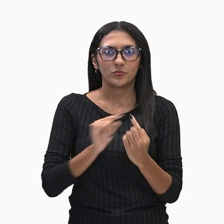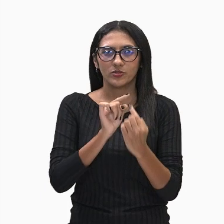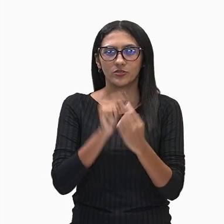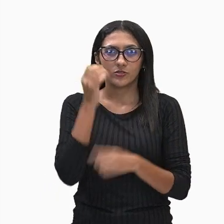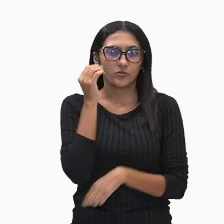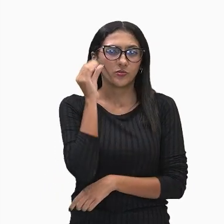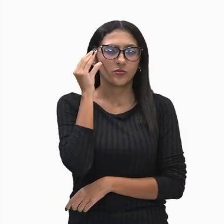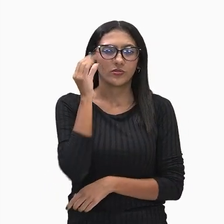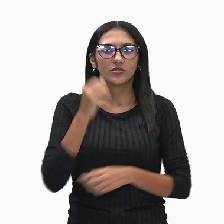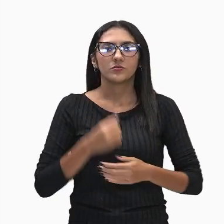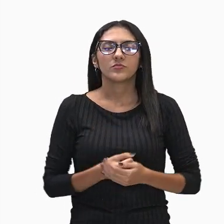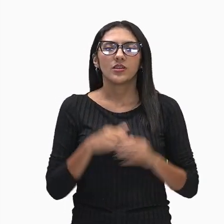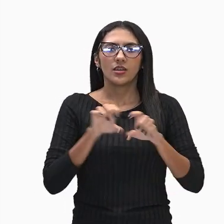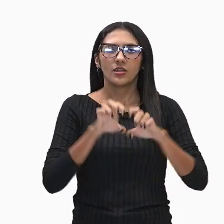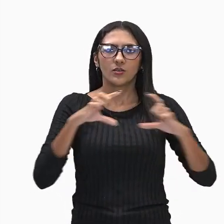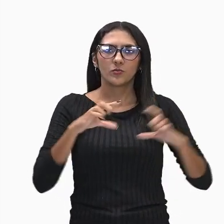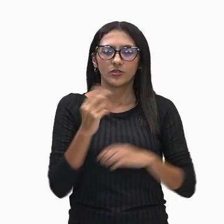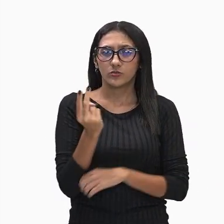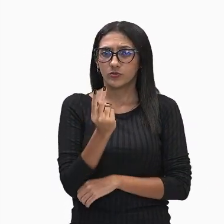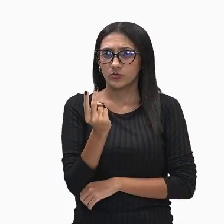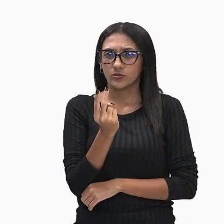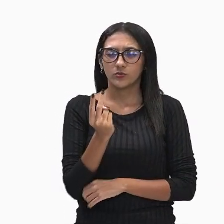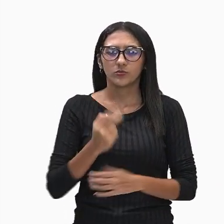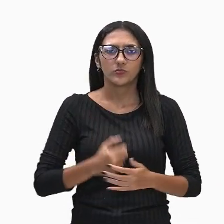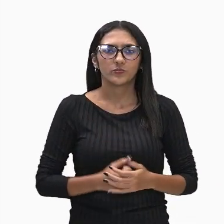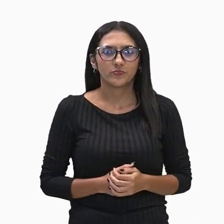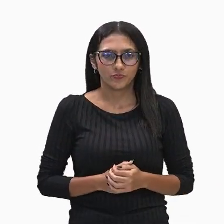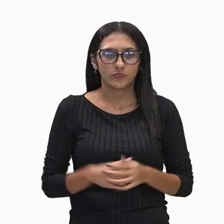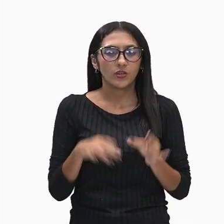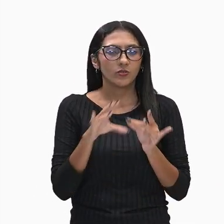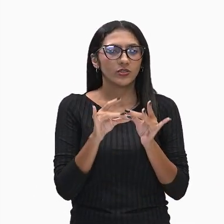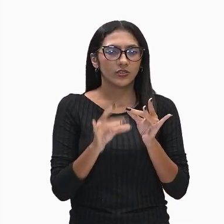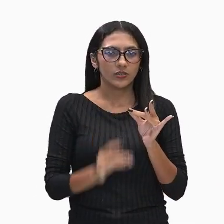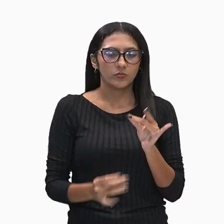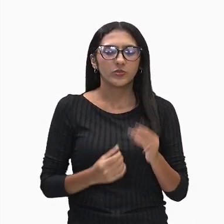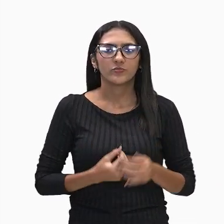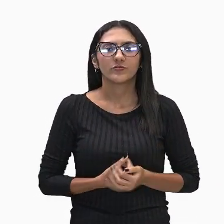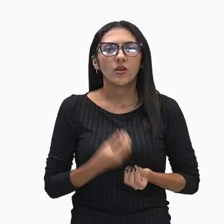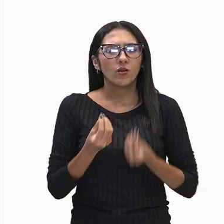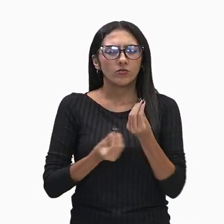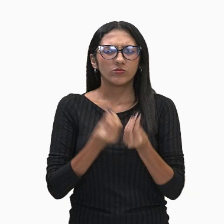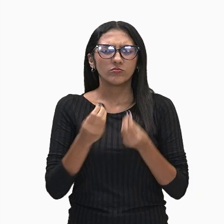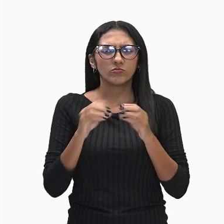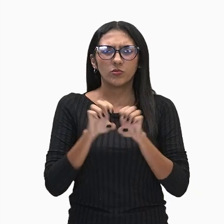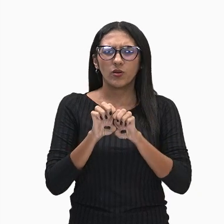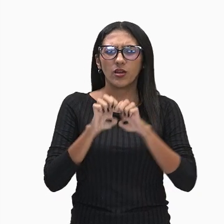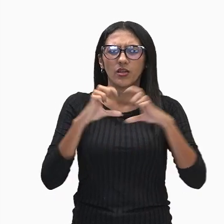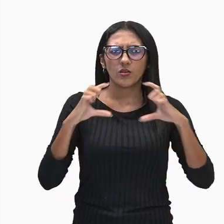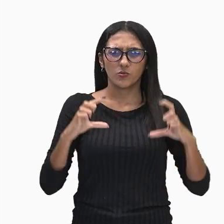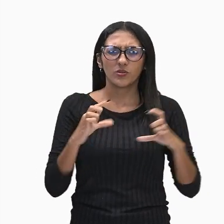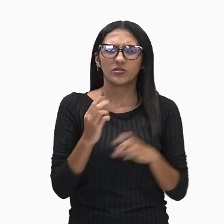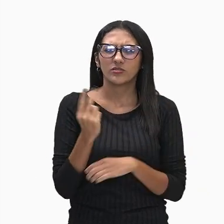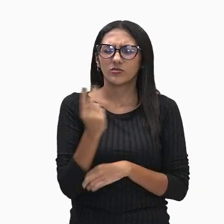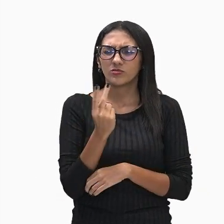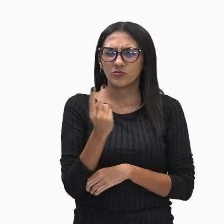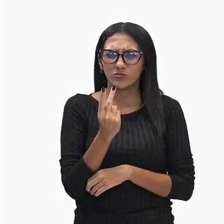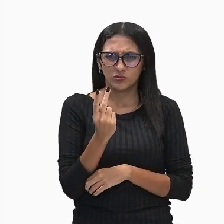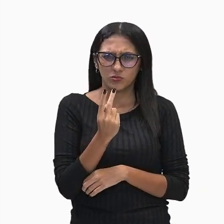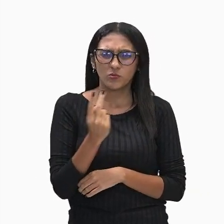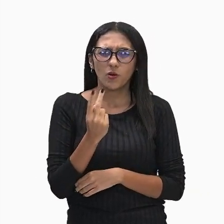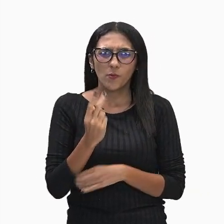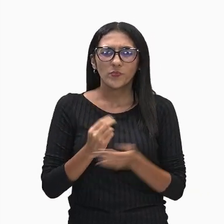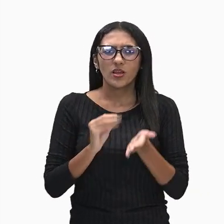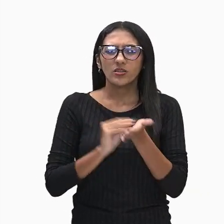de conhecimento equação do segundo grau, mas com detalhamento em resolução de equação do segundo